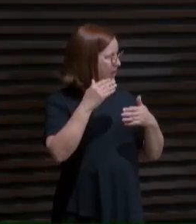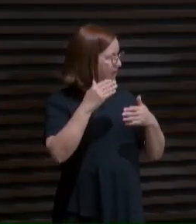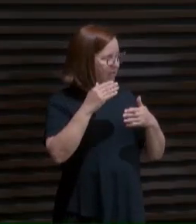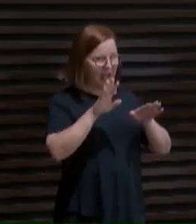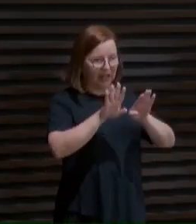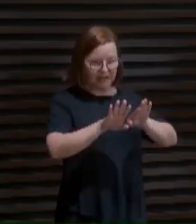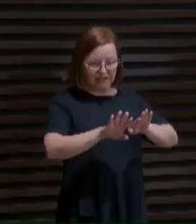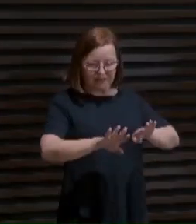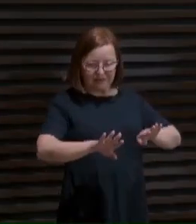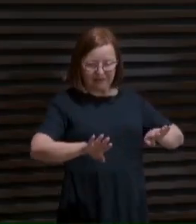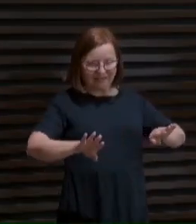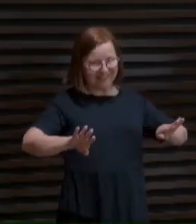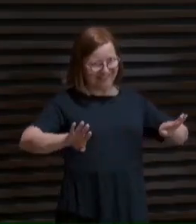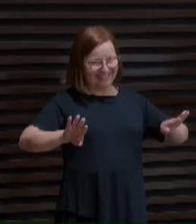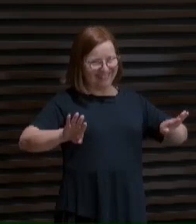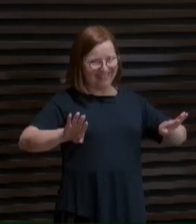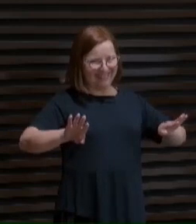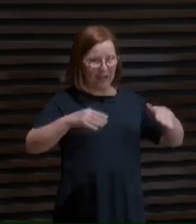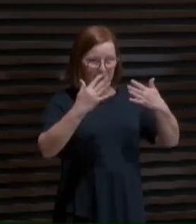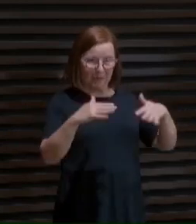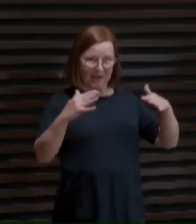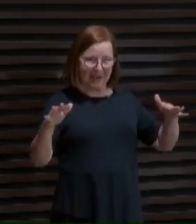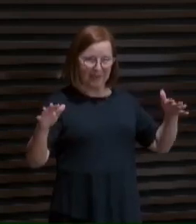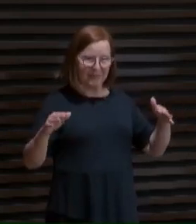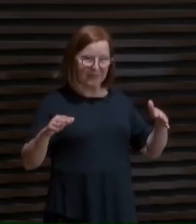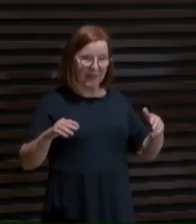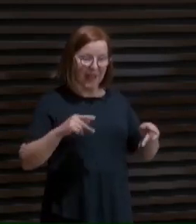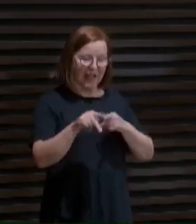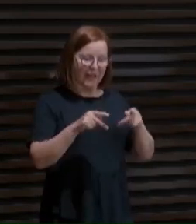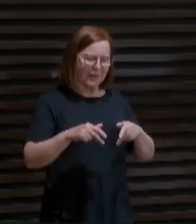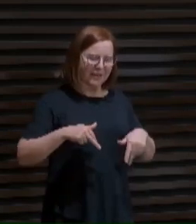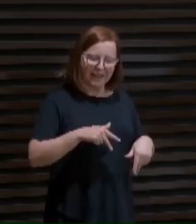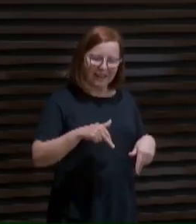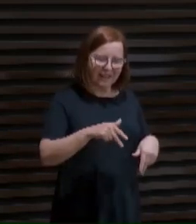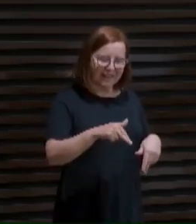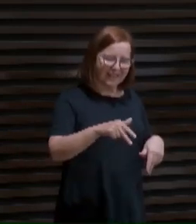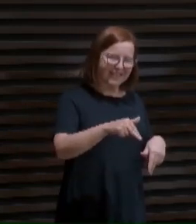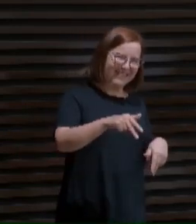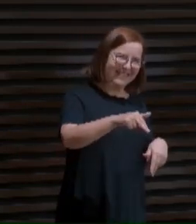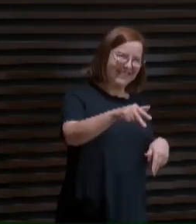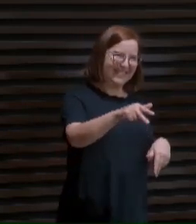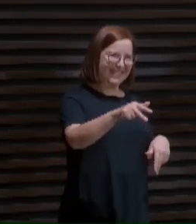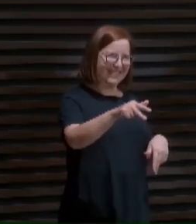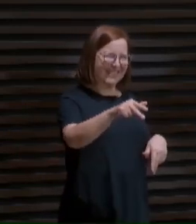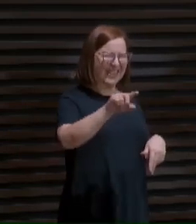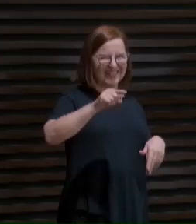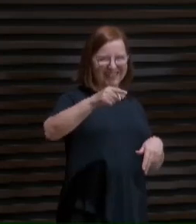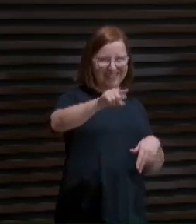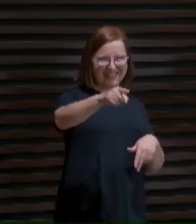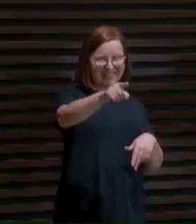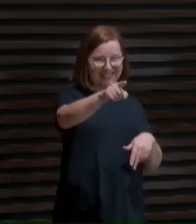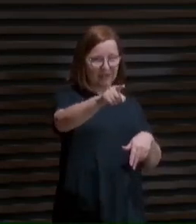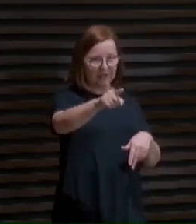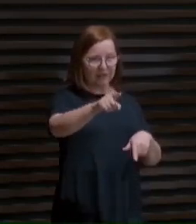assim. E as pessoas começam a andar e andam, e vão longe, mas